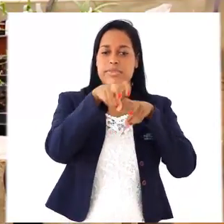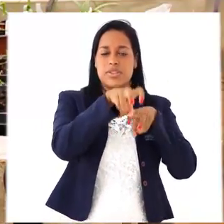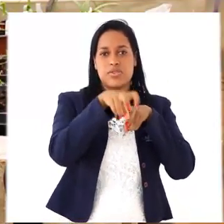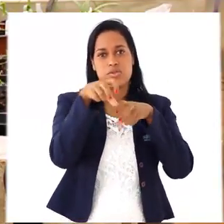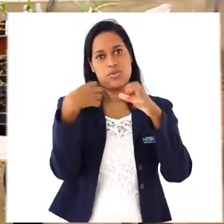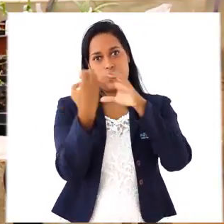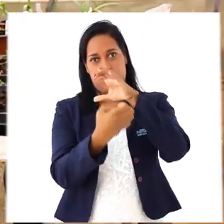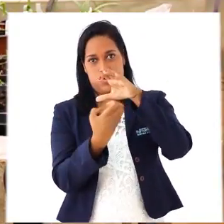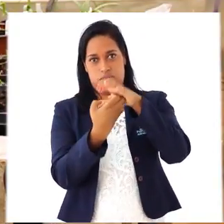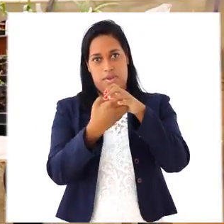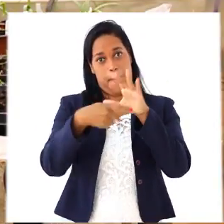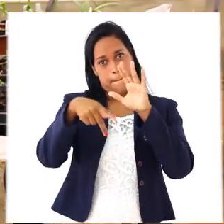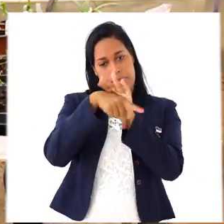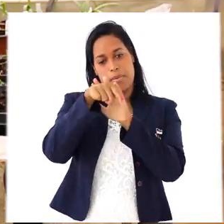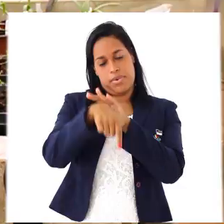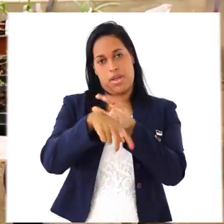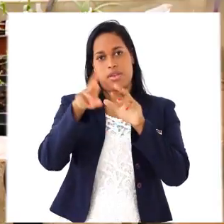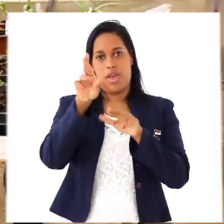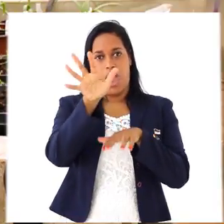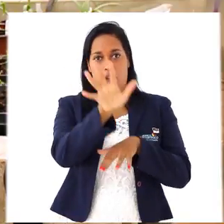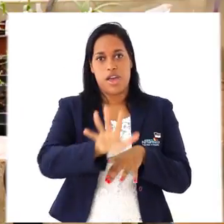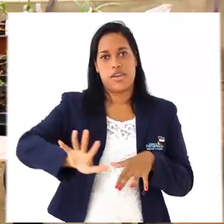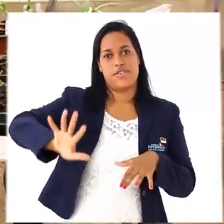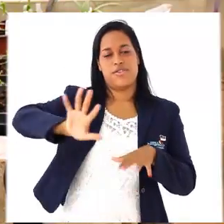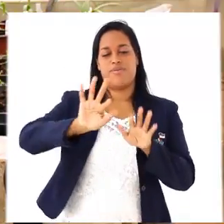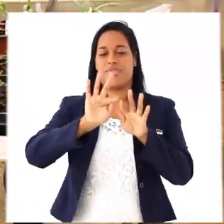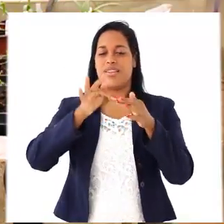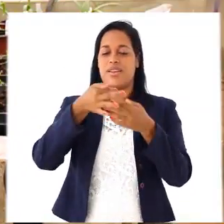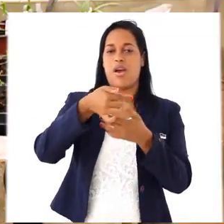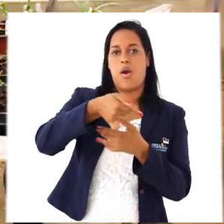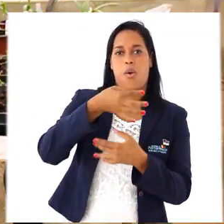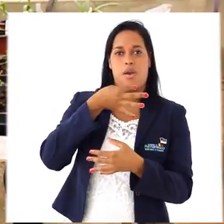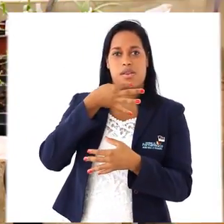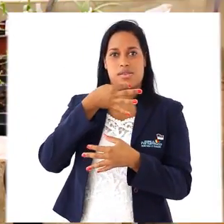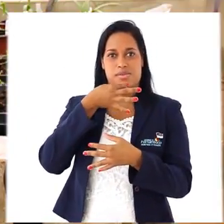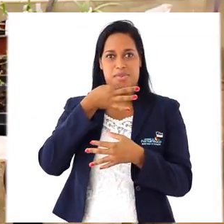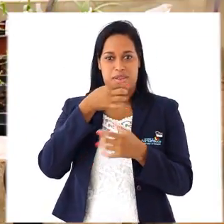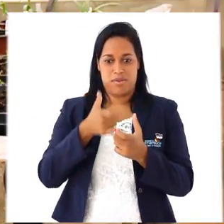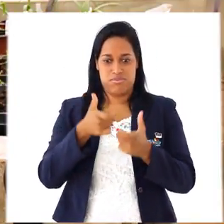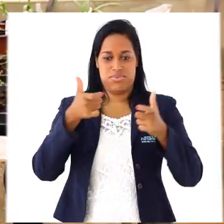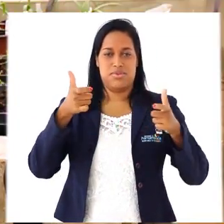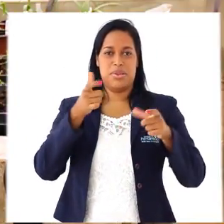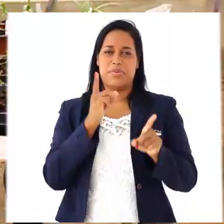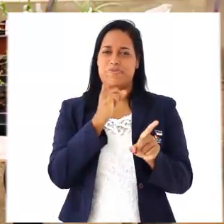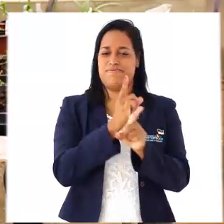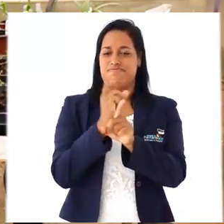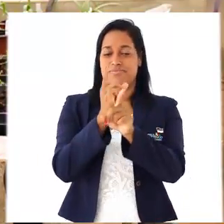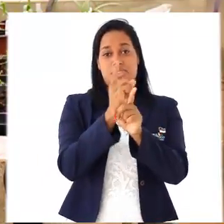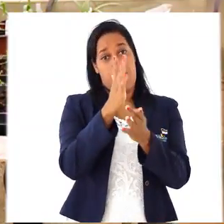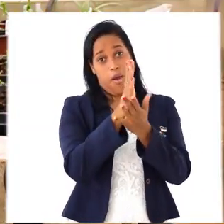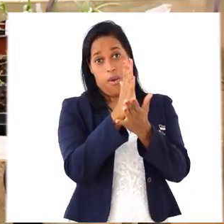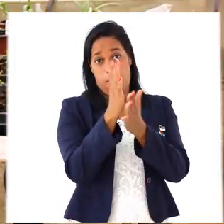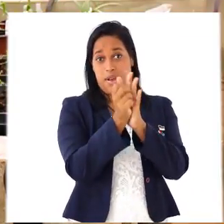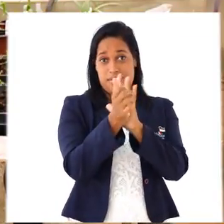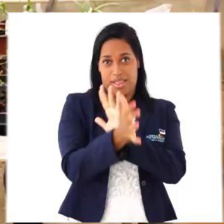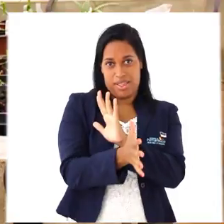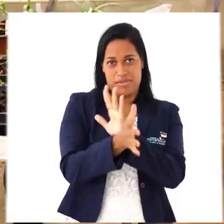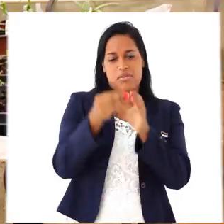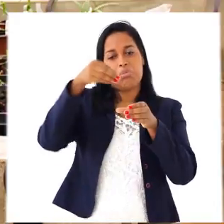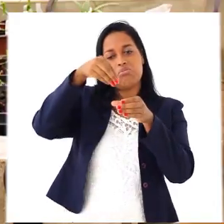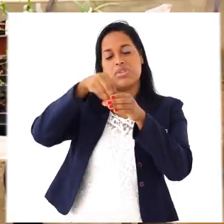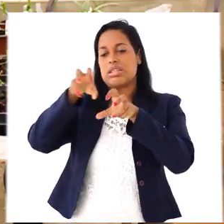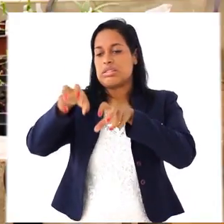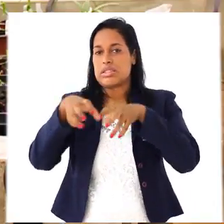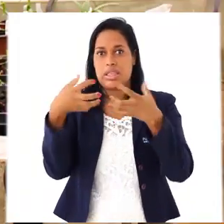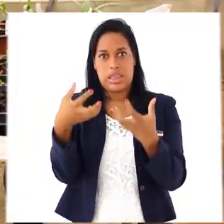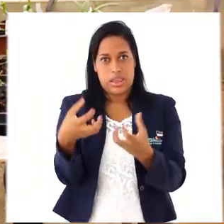agroindústria para a nossa região, a gente tem uma familiaridade muito grande. A gente vai encontrar muitas dessas atividades dentro do sertão, dentro